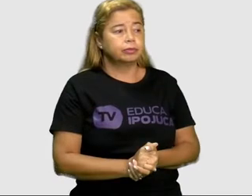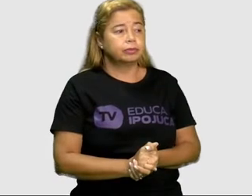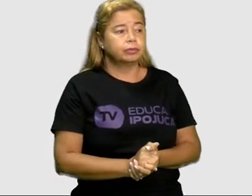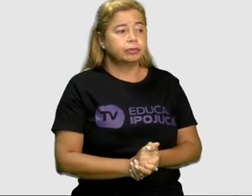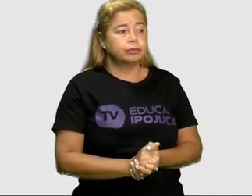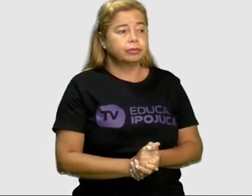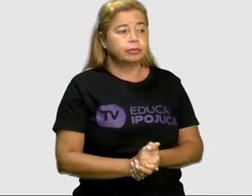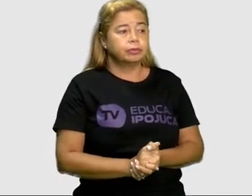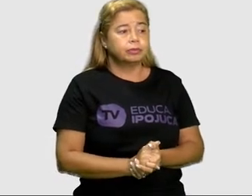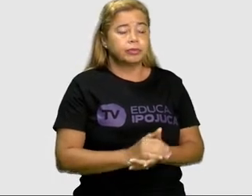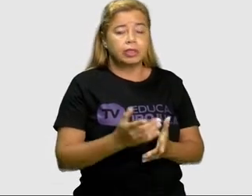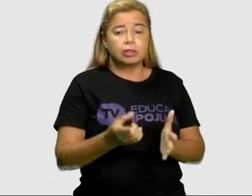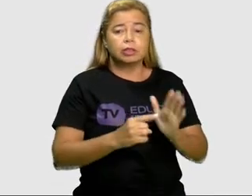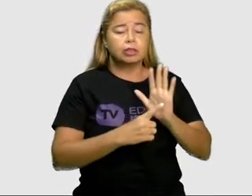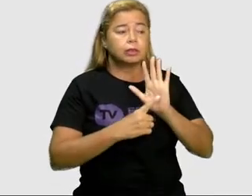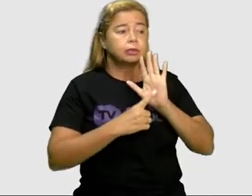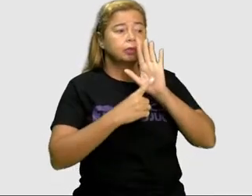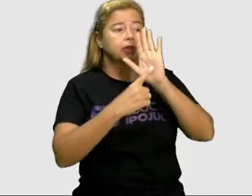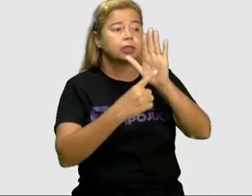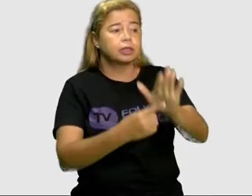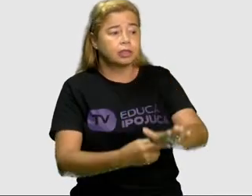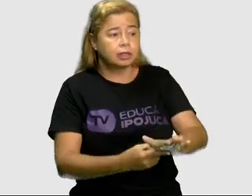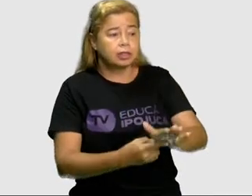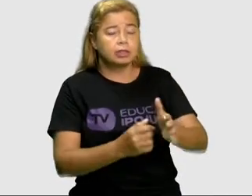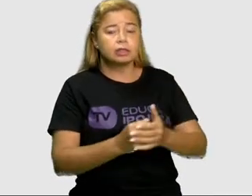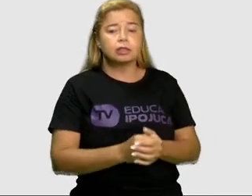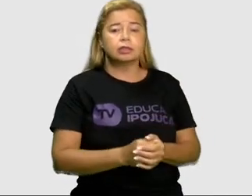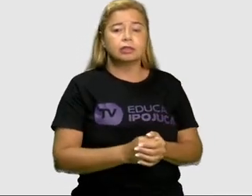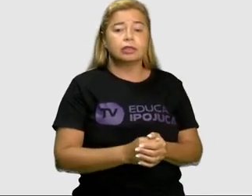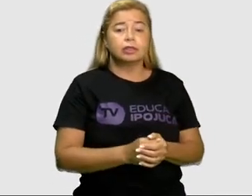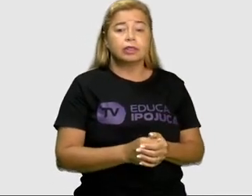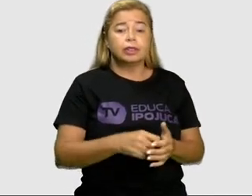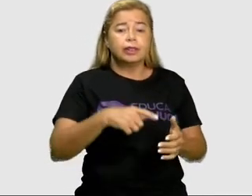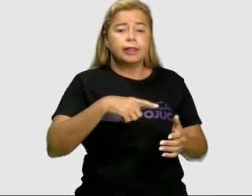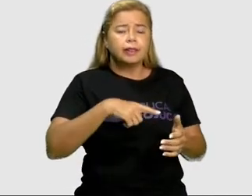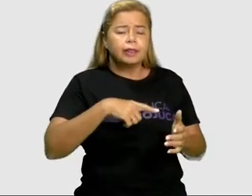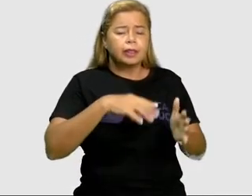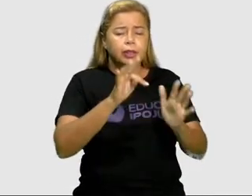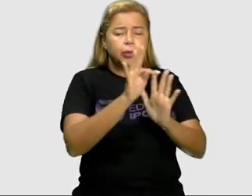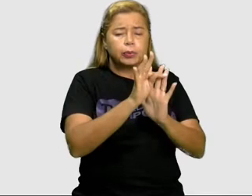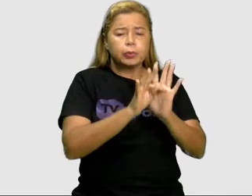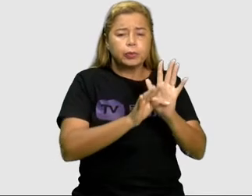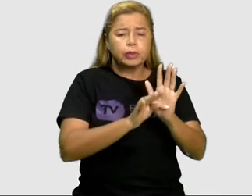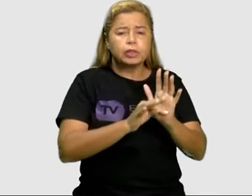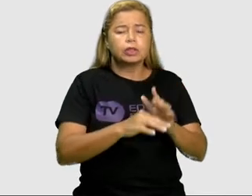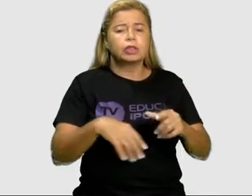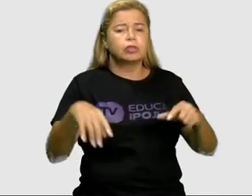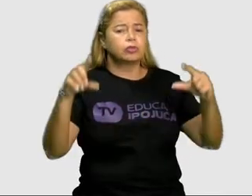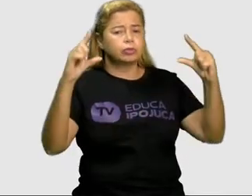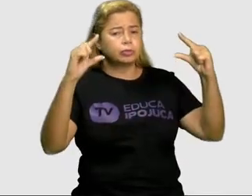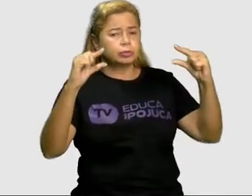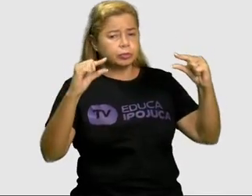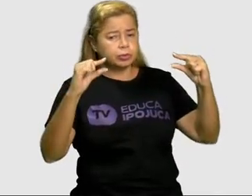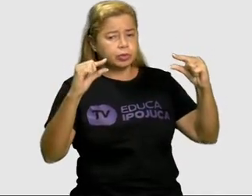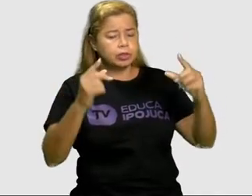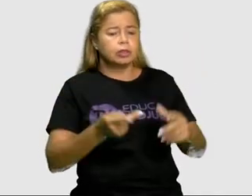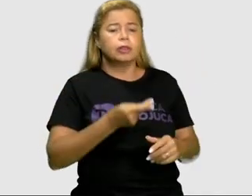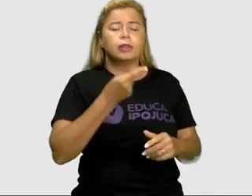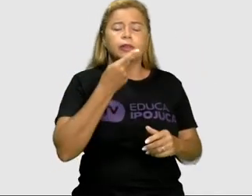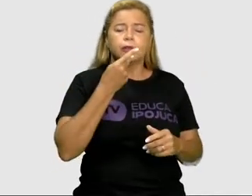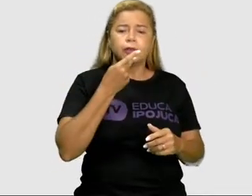na introdução vem um leve textinho um parágrafo falando